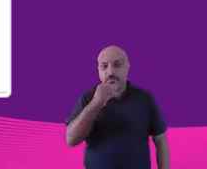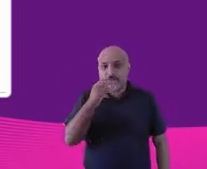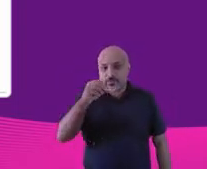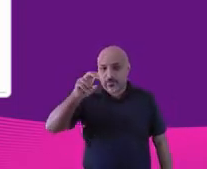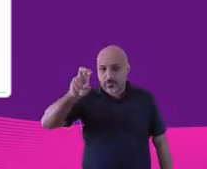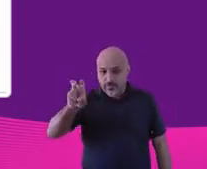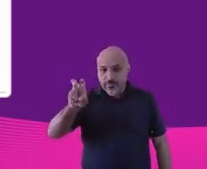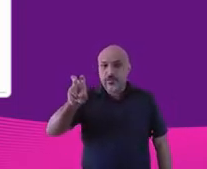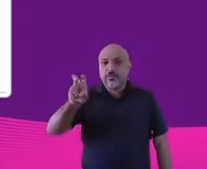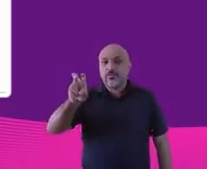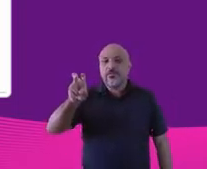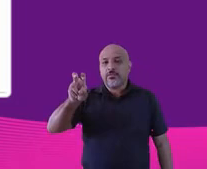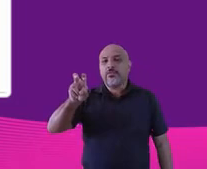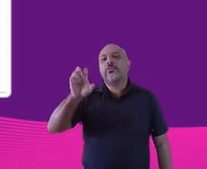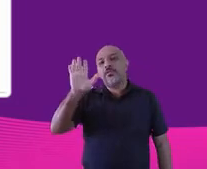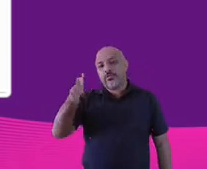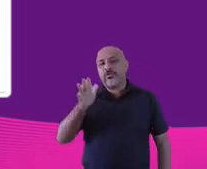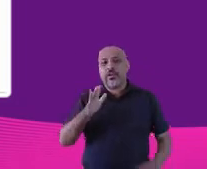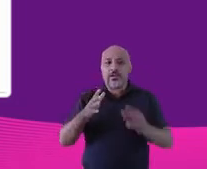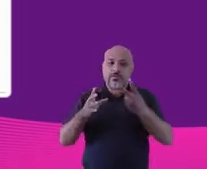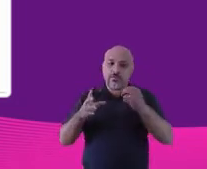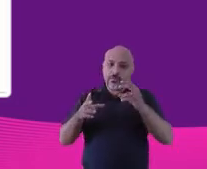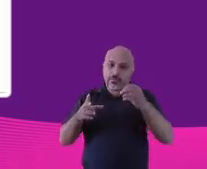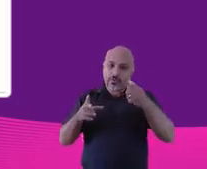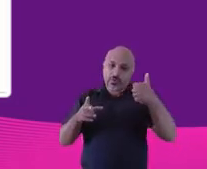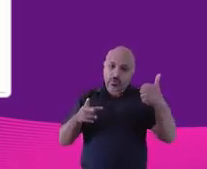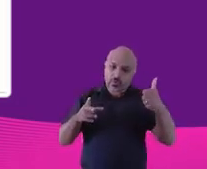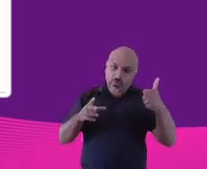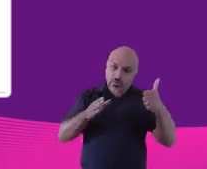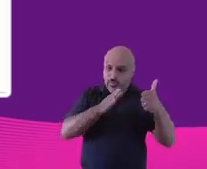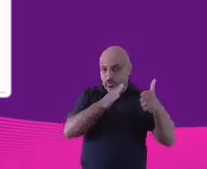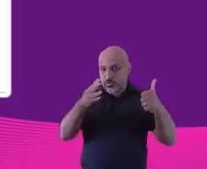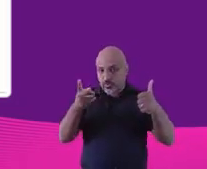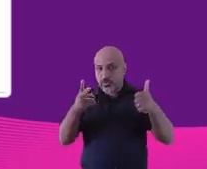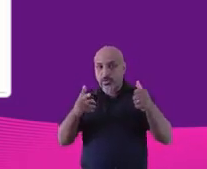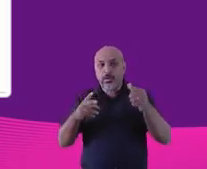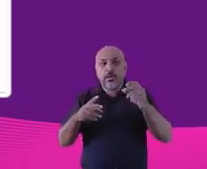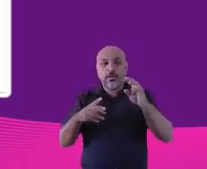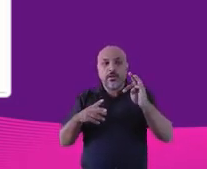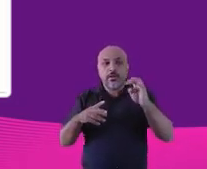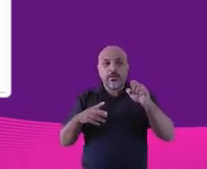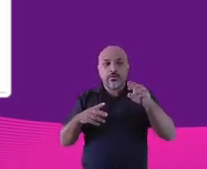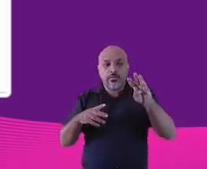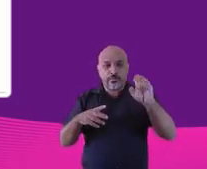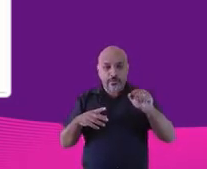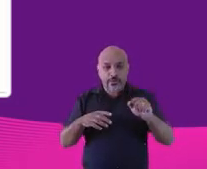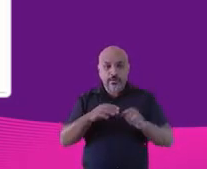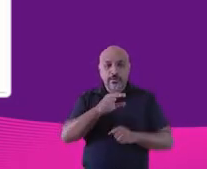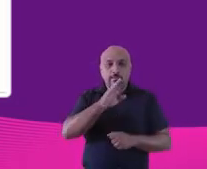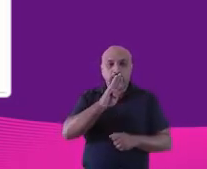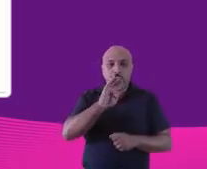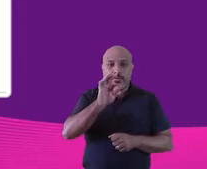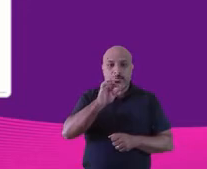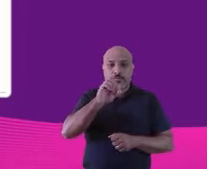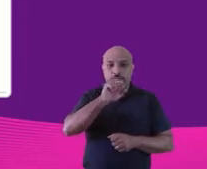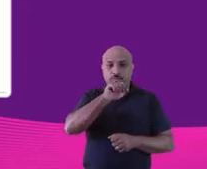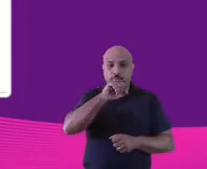E isso já era 2011. Era talidomida, bortezomib